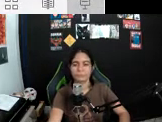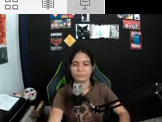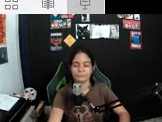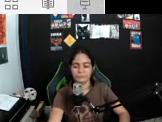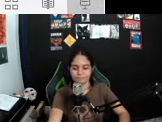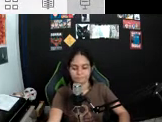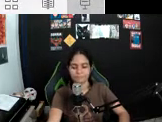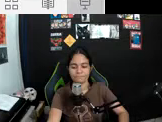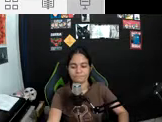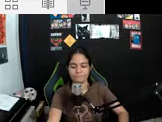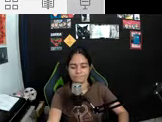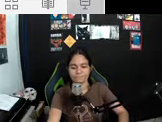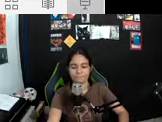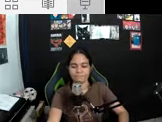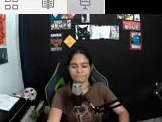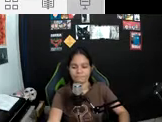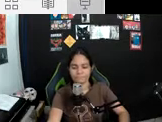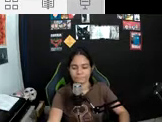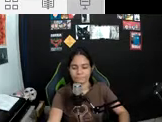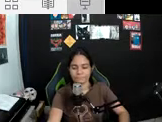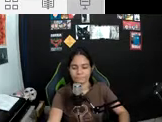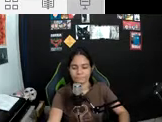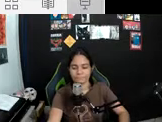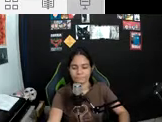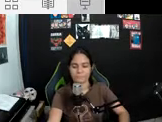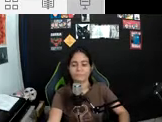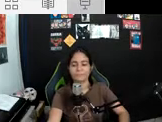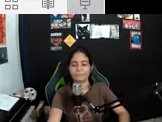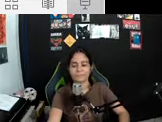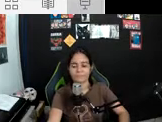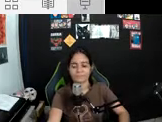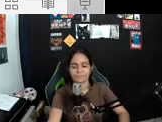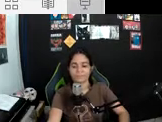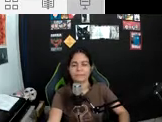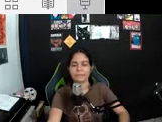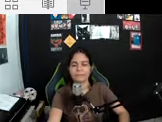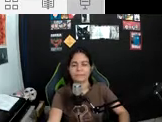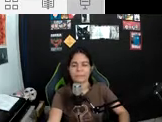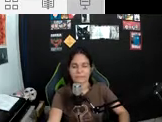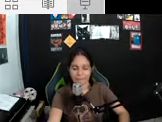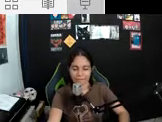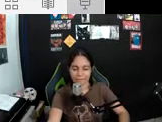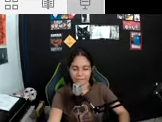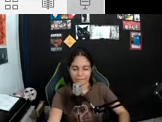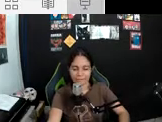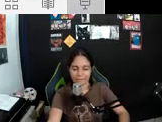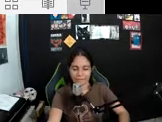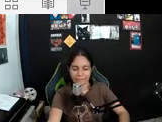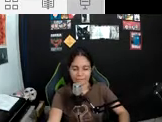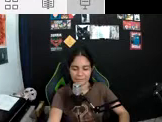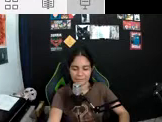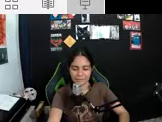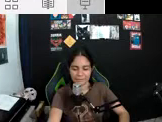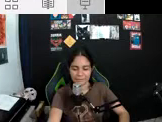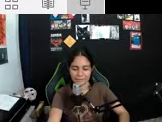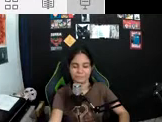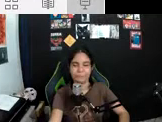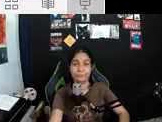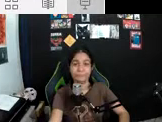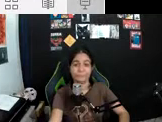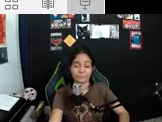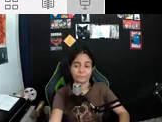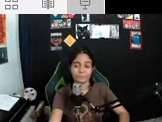funcionária, por causa de uma amizade, né? Da pessoa ter pego essa foto e ter lançado no Facebook, já que o celular dela estava